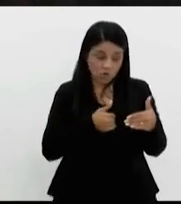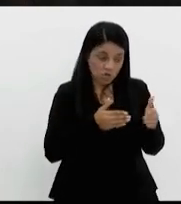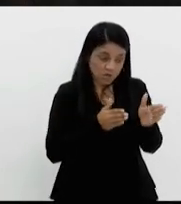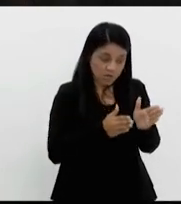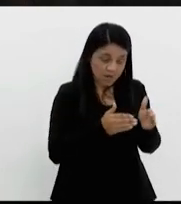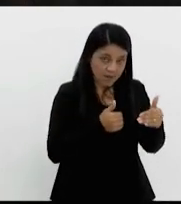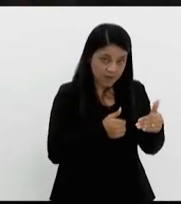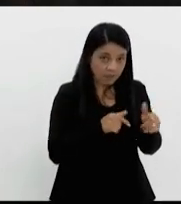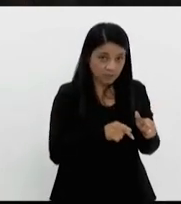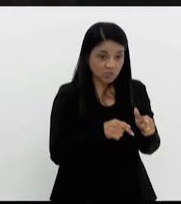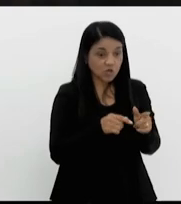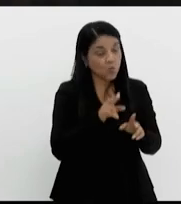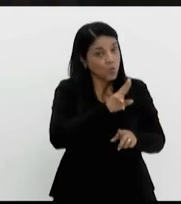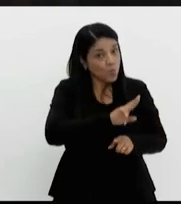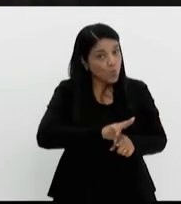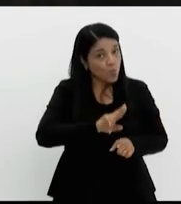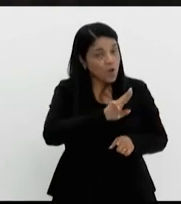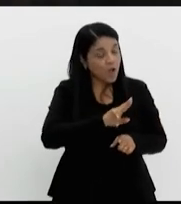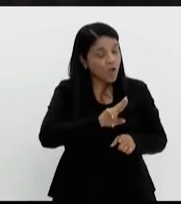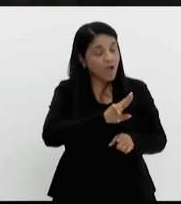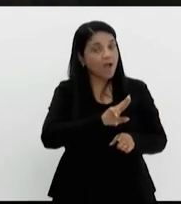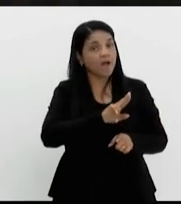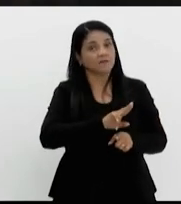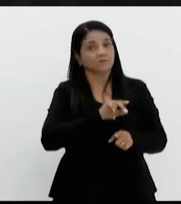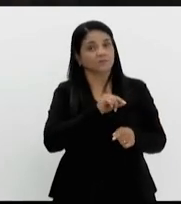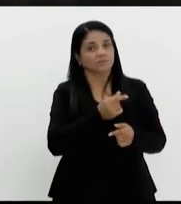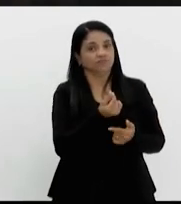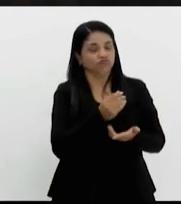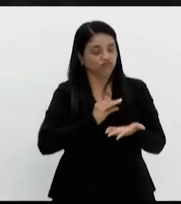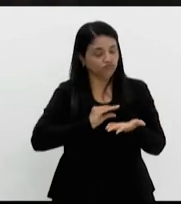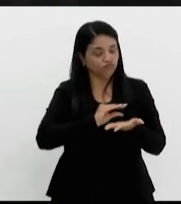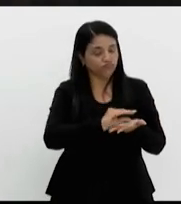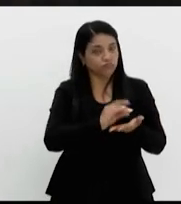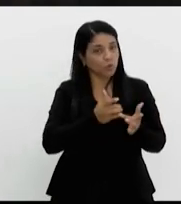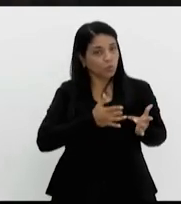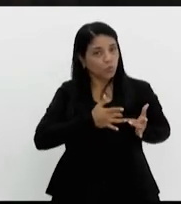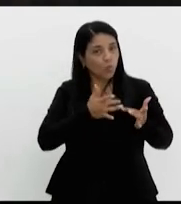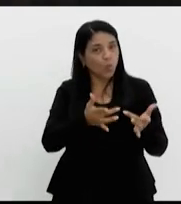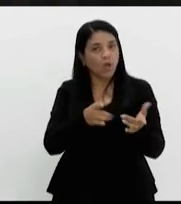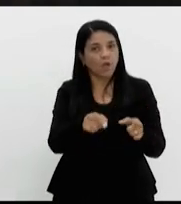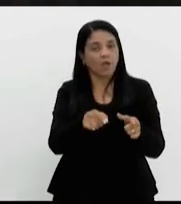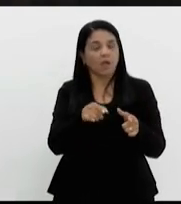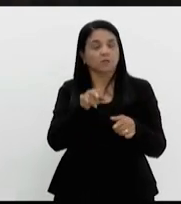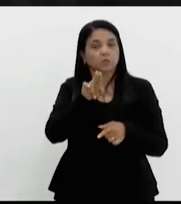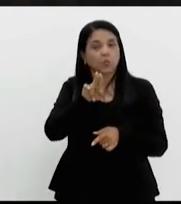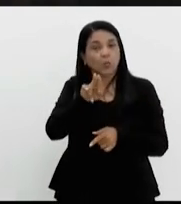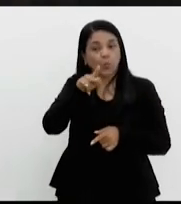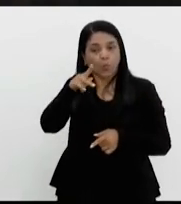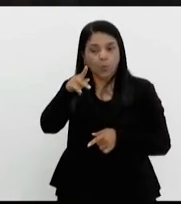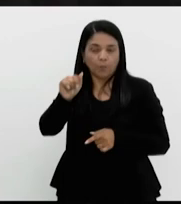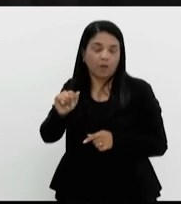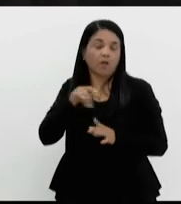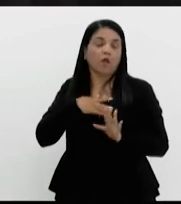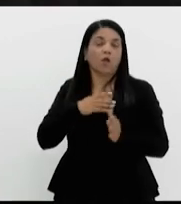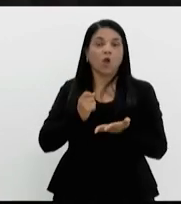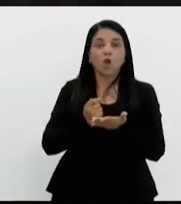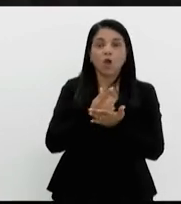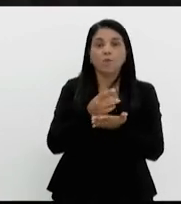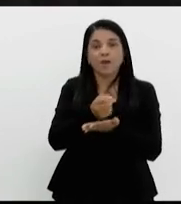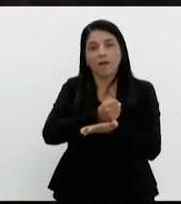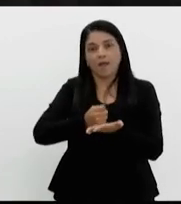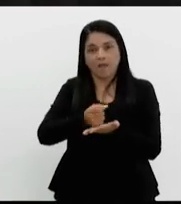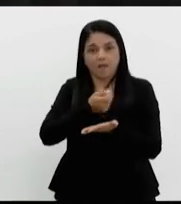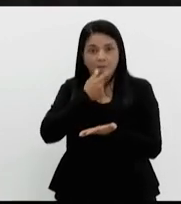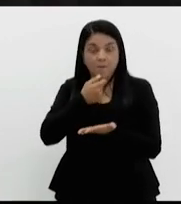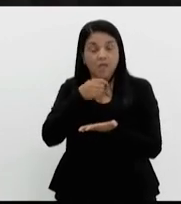vai ser usado, porque eu estou doando para aquela UPA para comprar o tal remédio que falta. Está lá